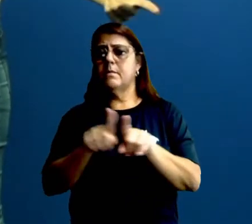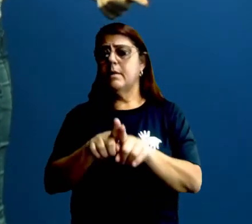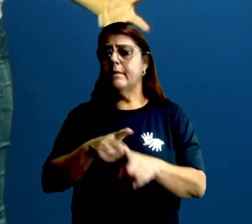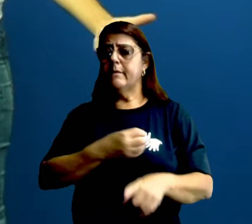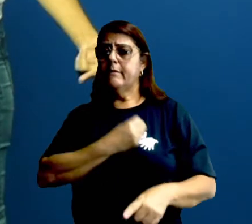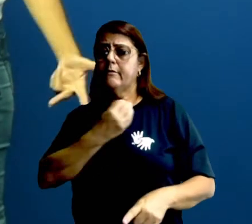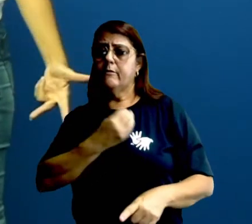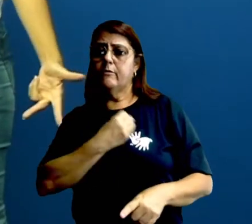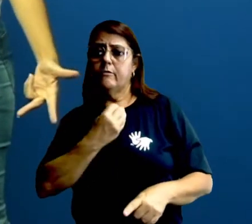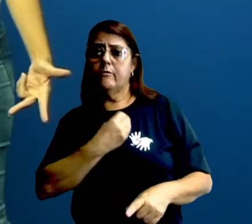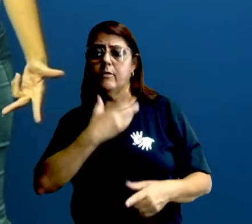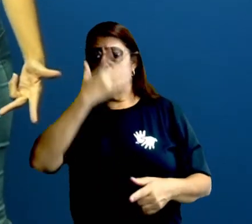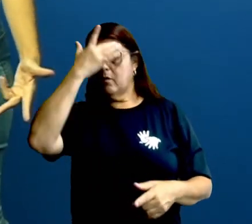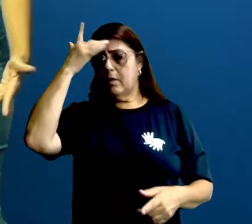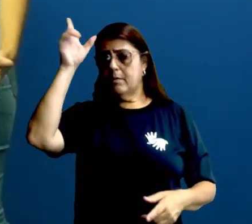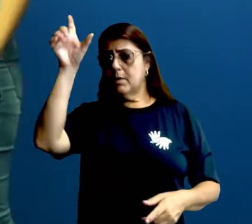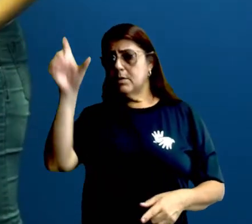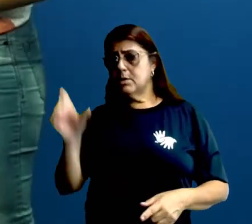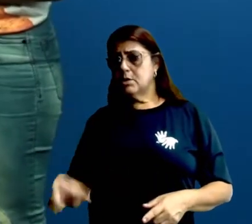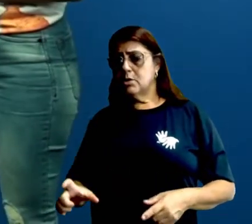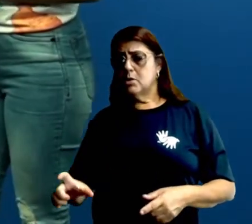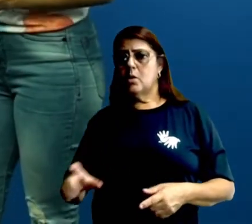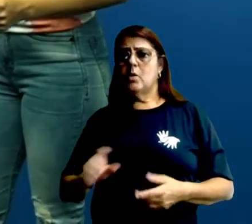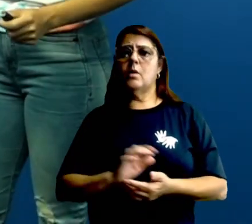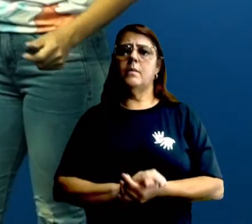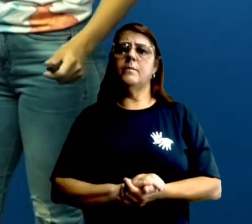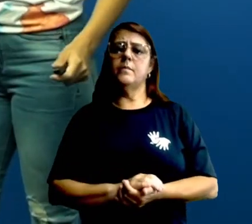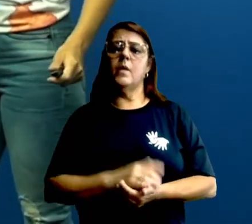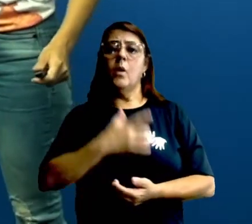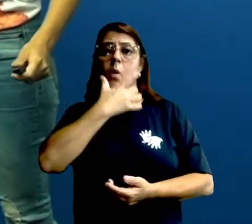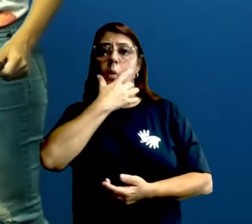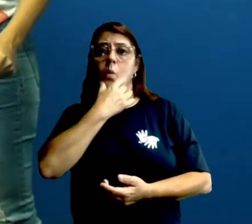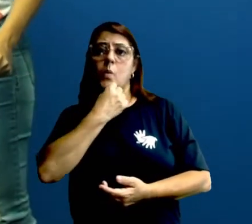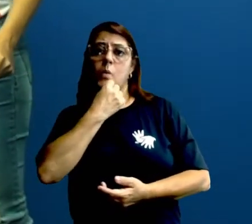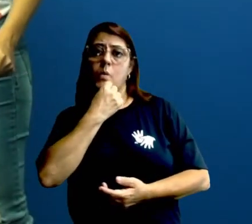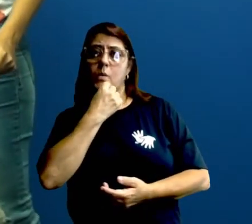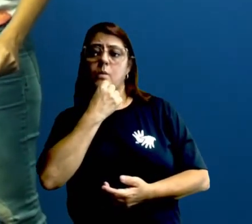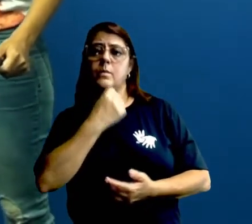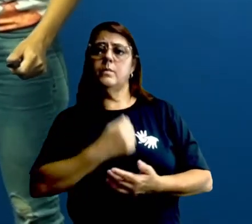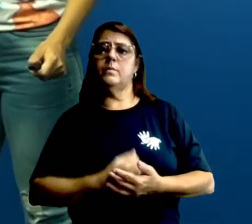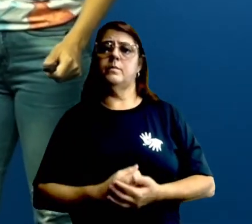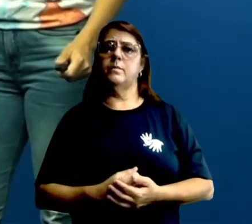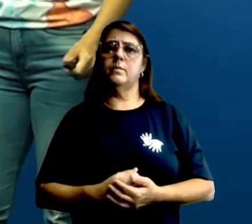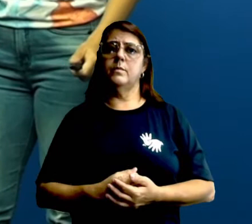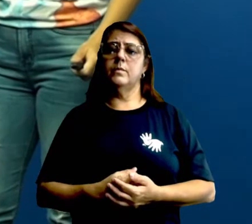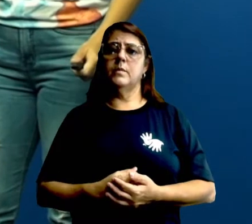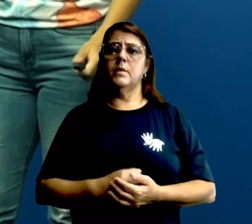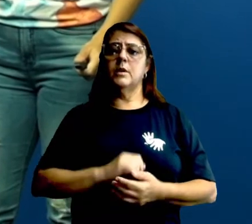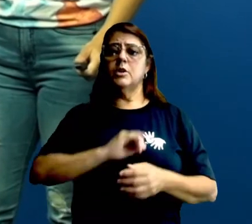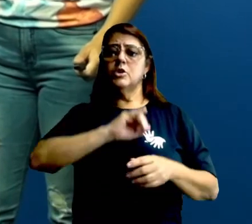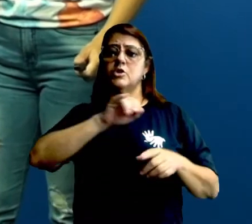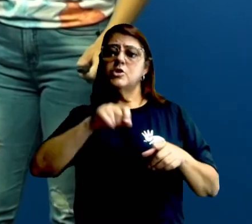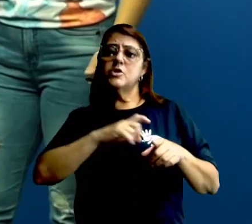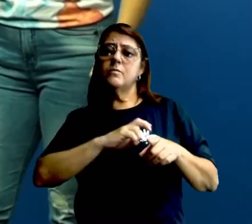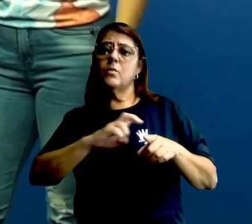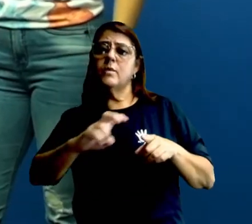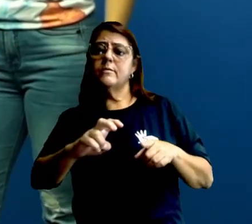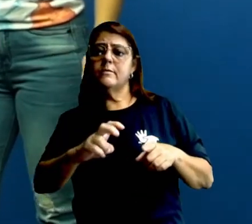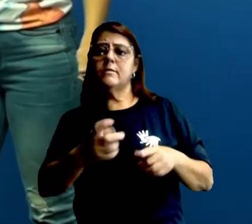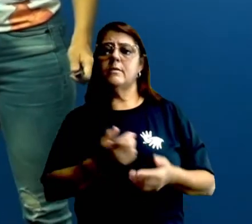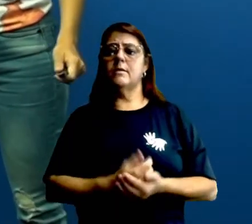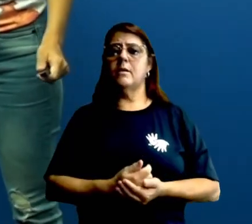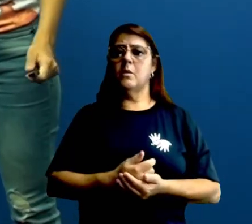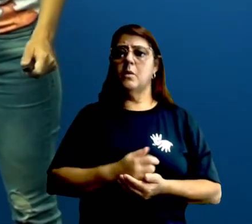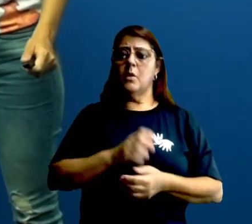vivo. Aí eu até coloquei uma pessoa aqui, esse mestre, que é lá de Jaboatão e que